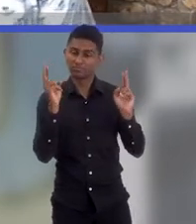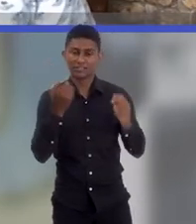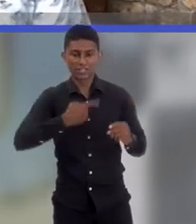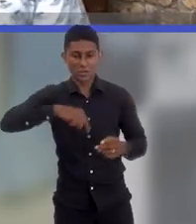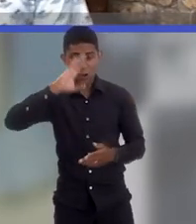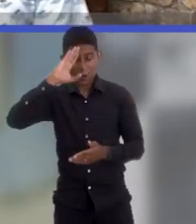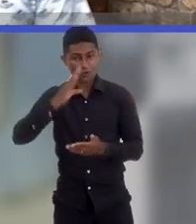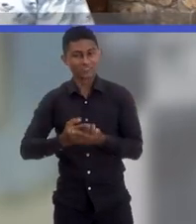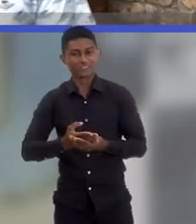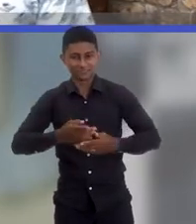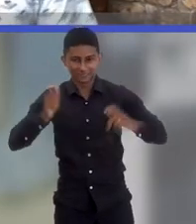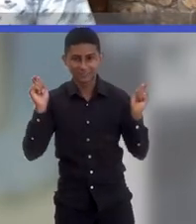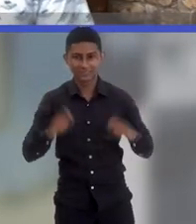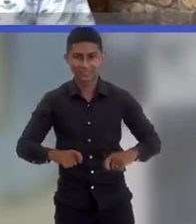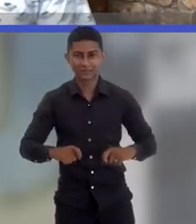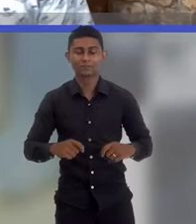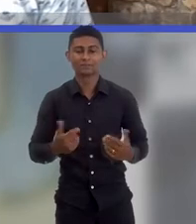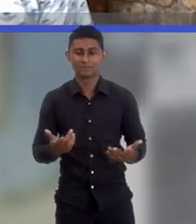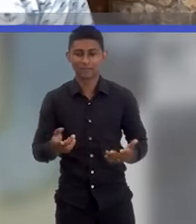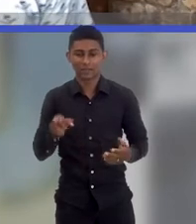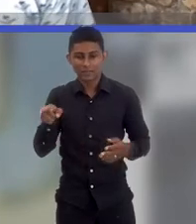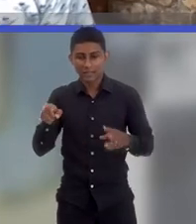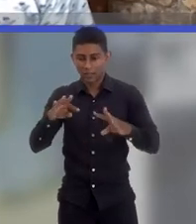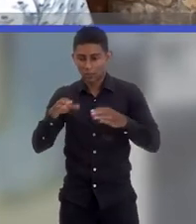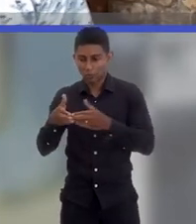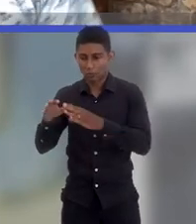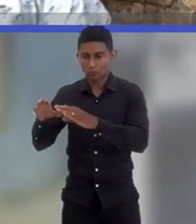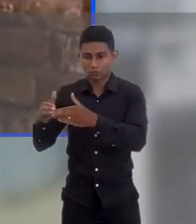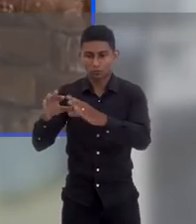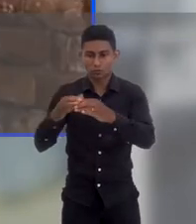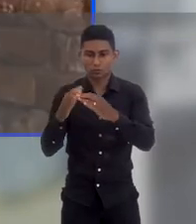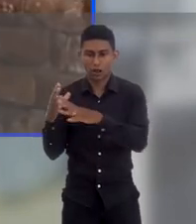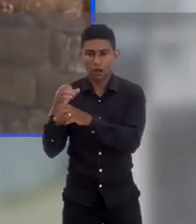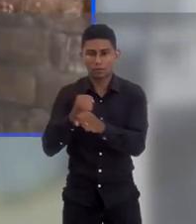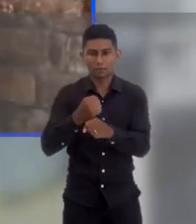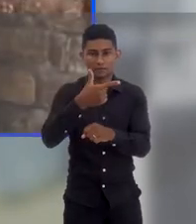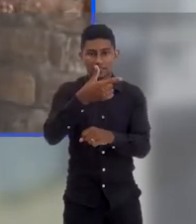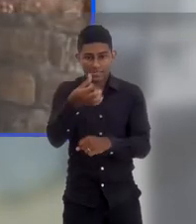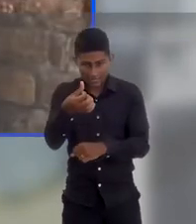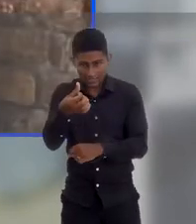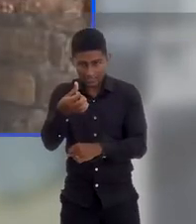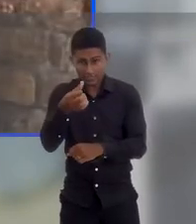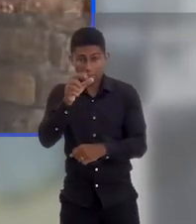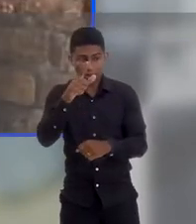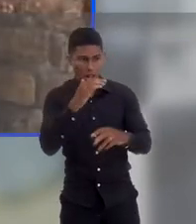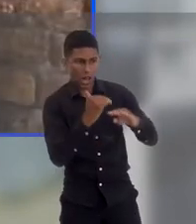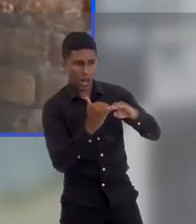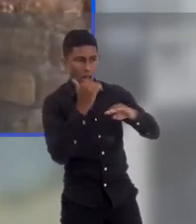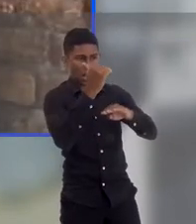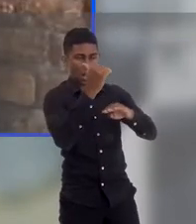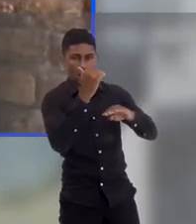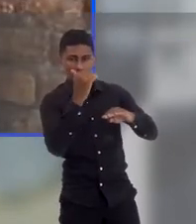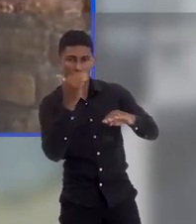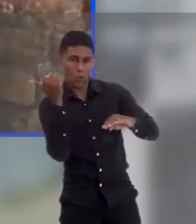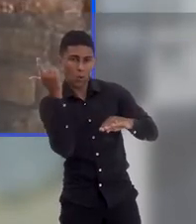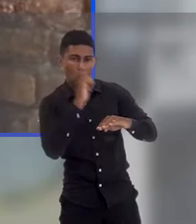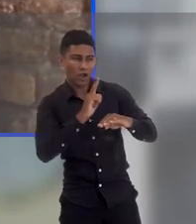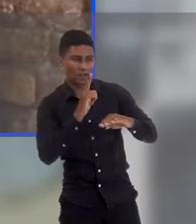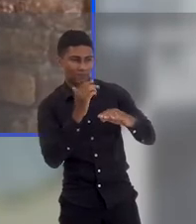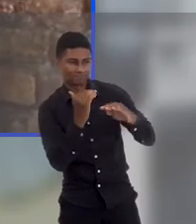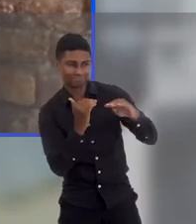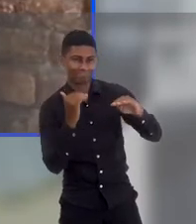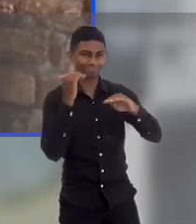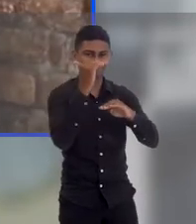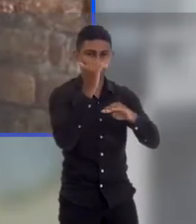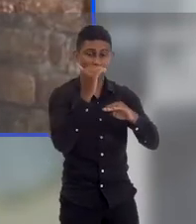gente acredita que pode, sabia? Somos 26 escolas e só duas vão subir. Então, assim, é muito difícil,